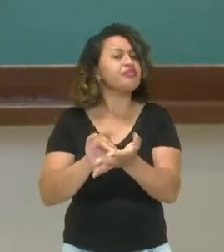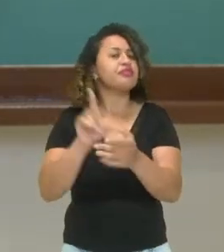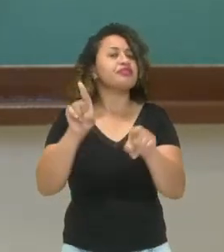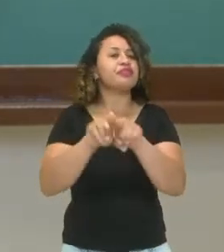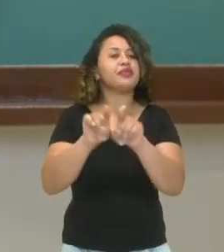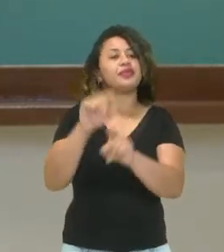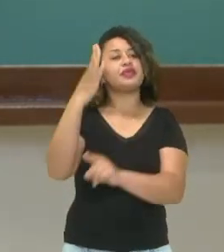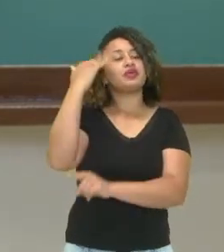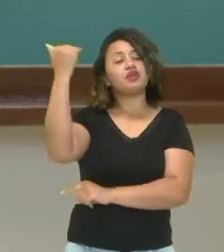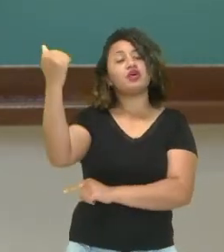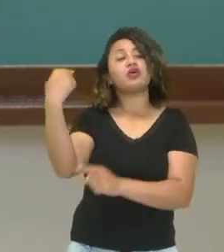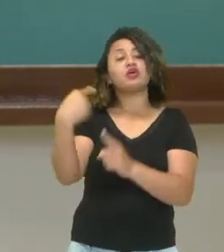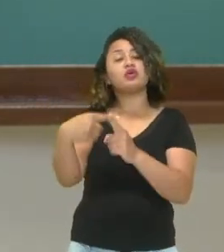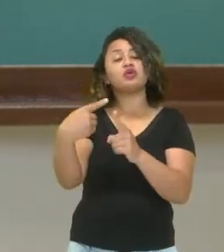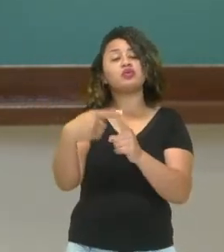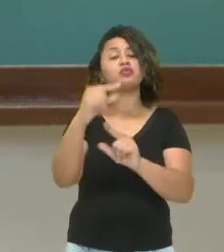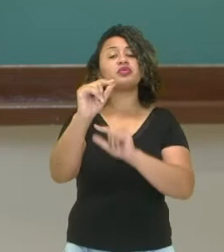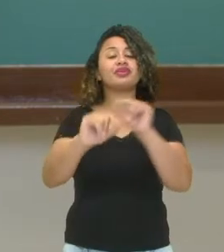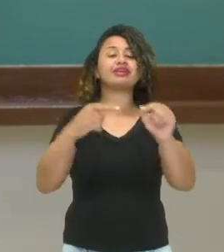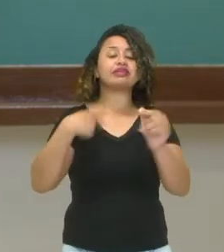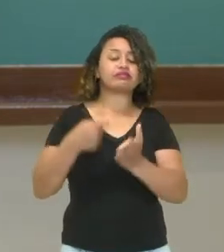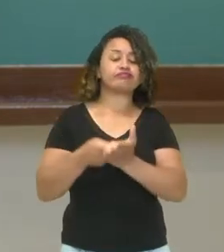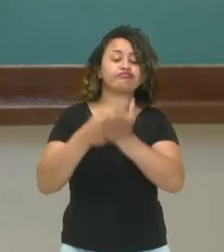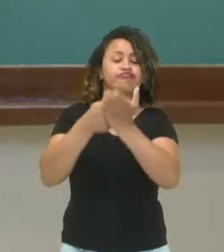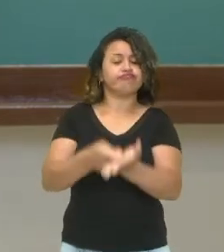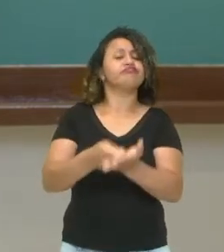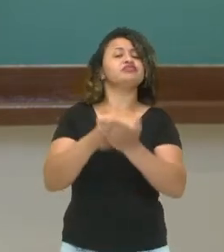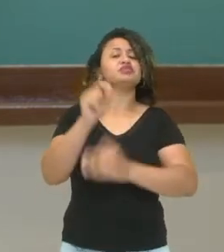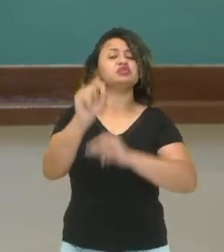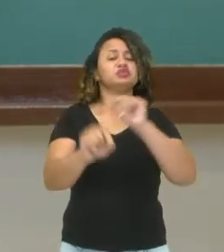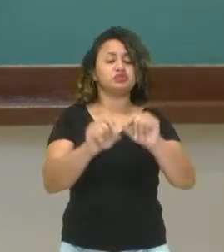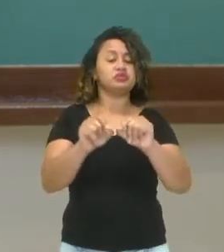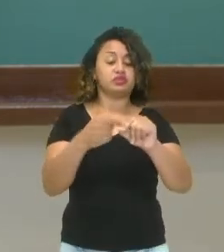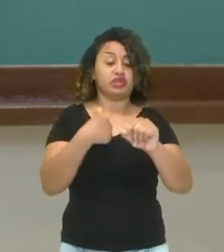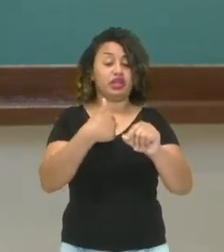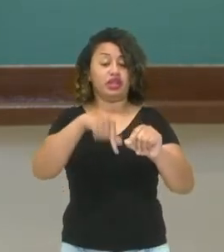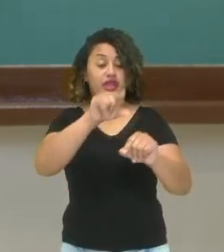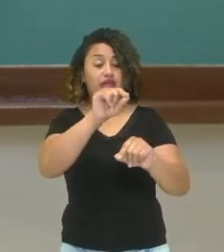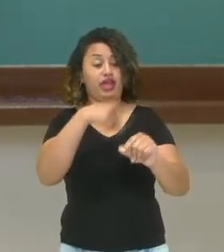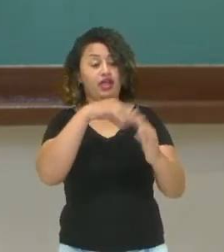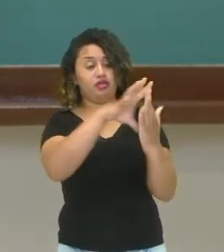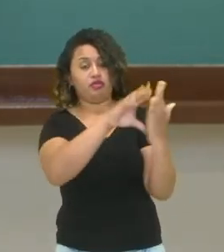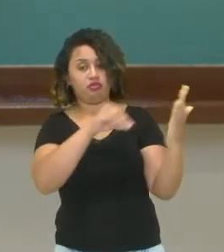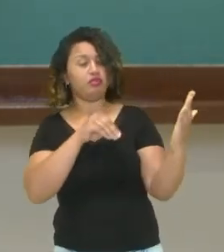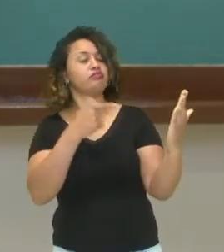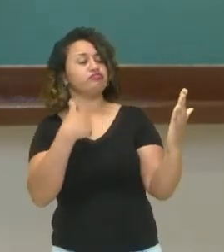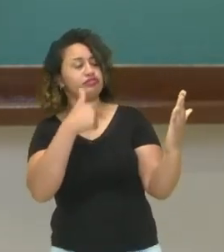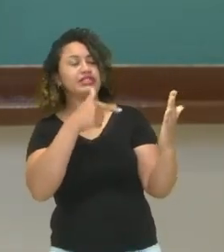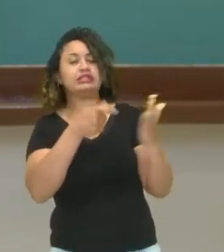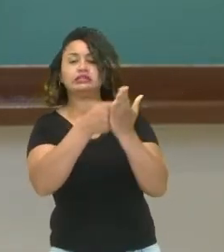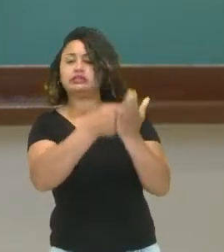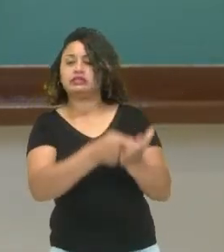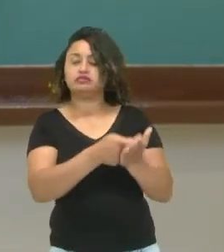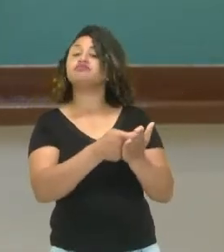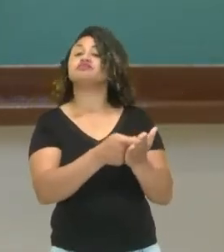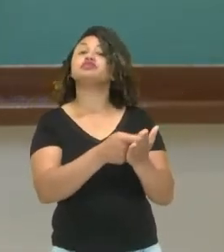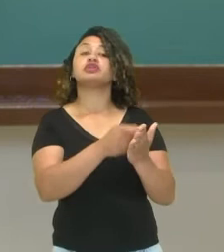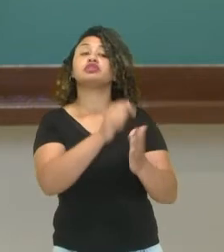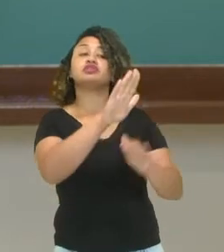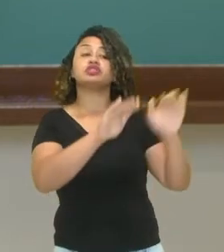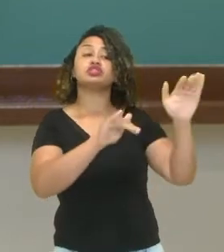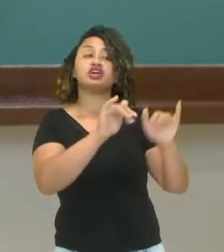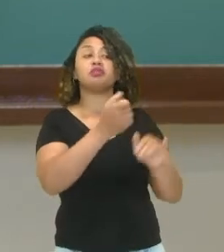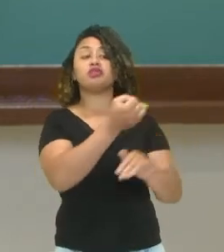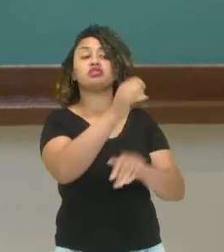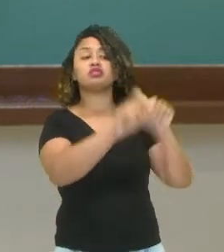conhecido por exigir muito dos seus modelos. Então, muitos dos artistas contratavam pessoas,